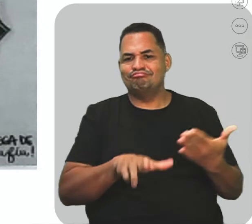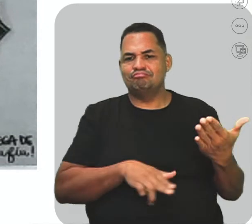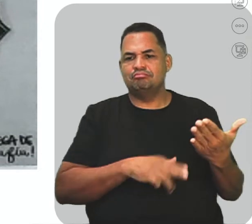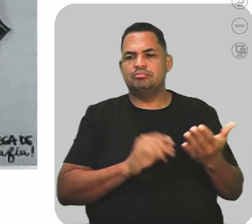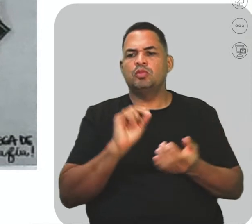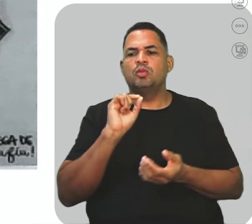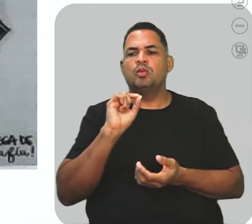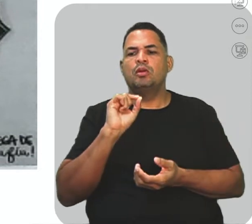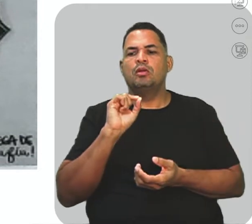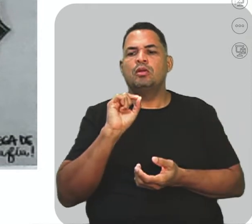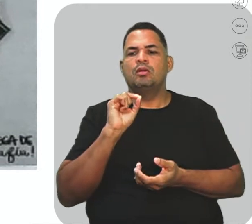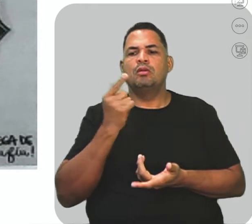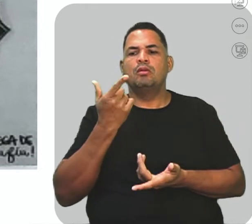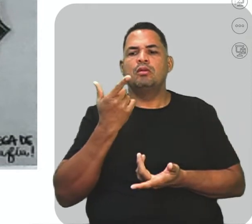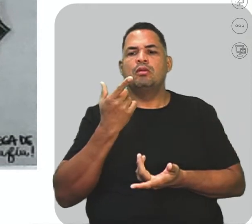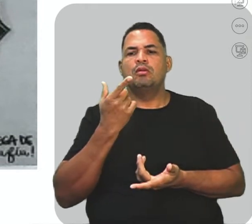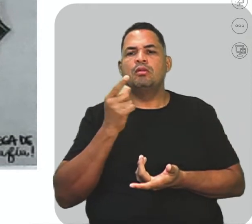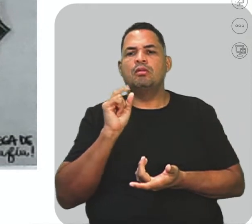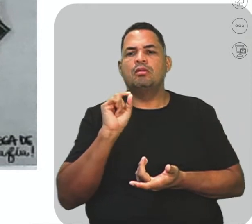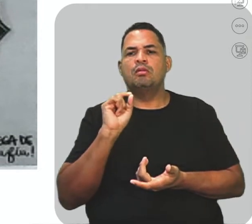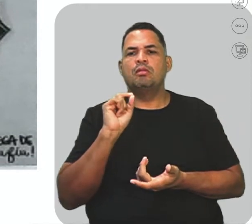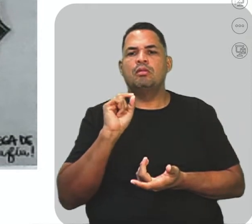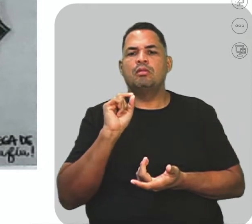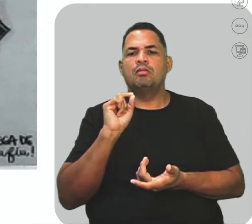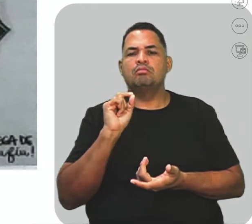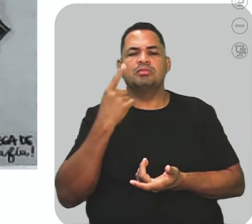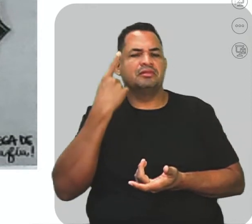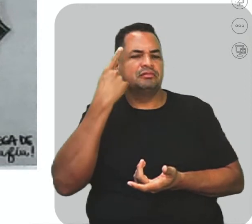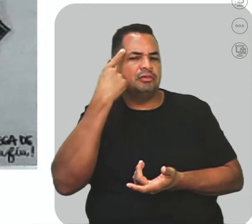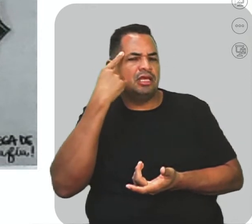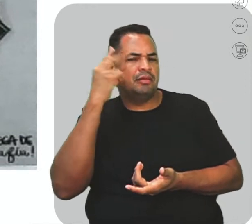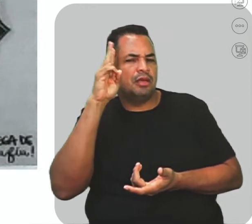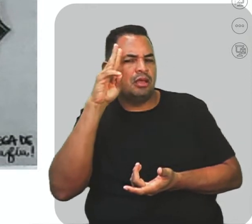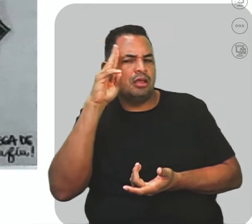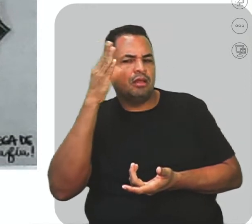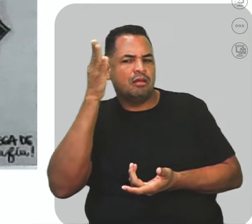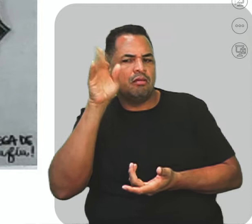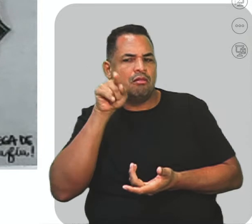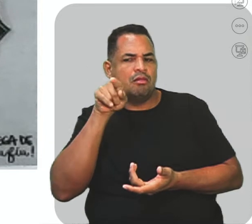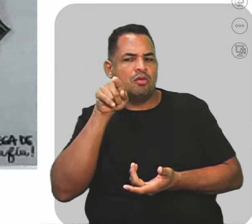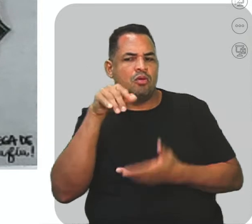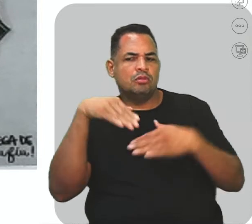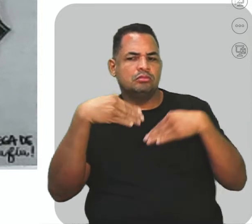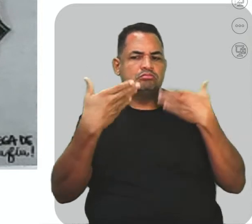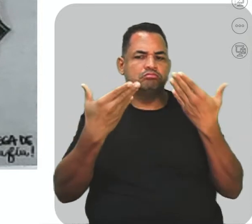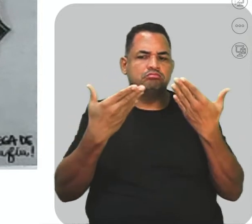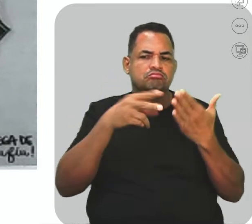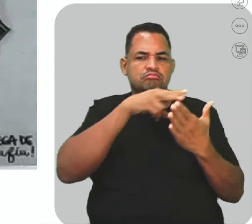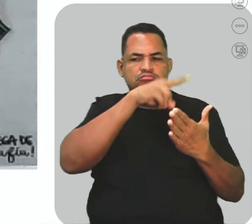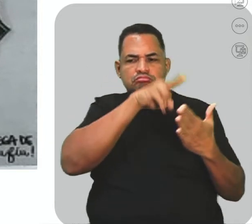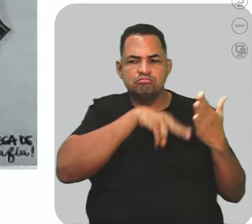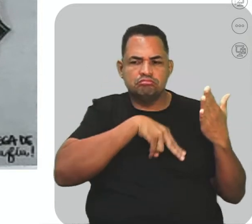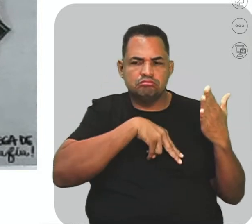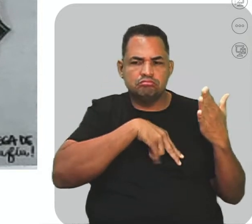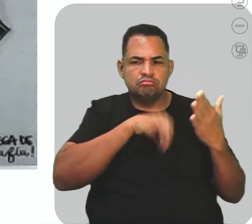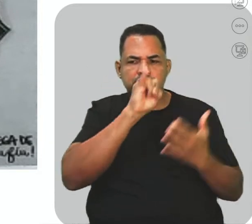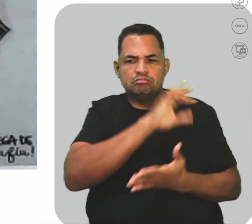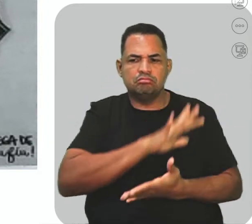O que vem no seu pensamento quando você aí faz a leitura, né, da